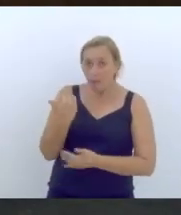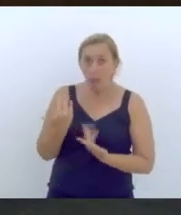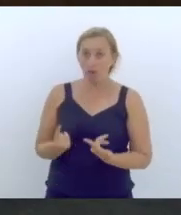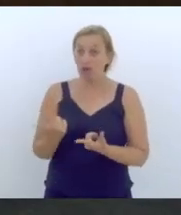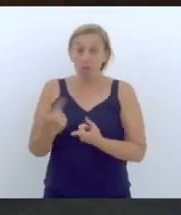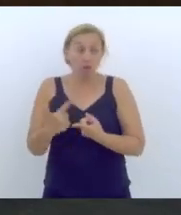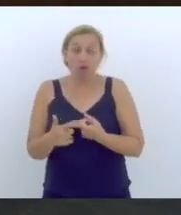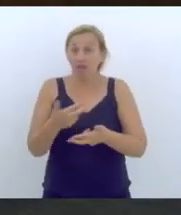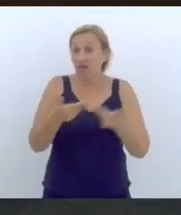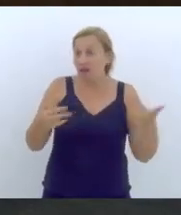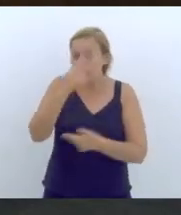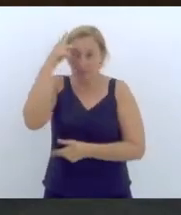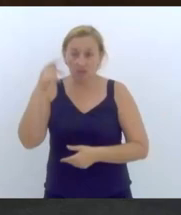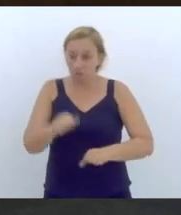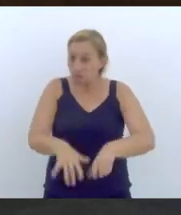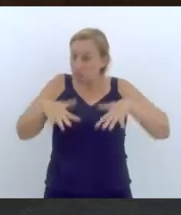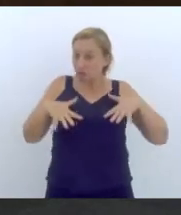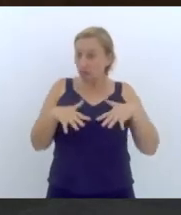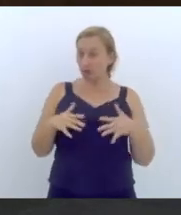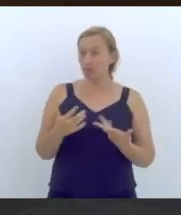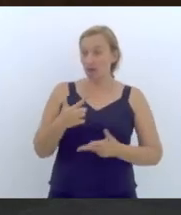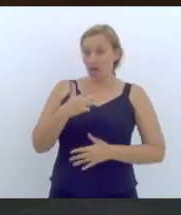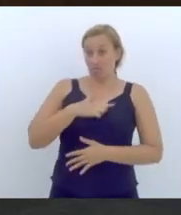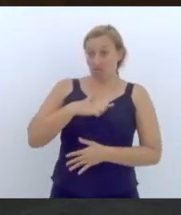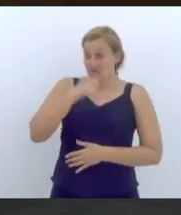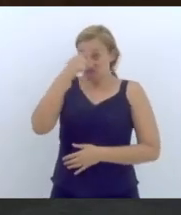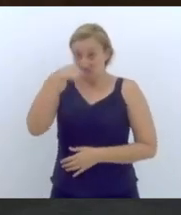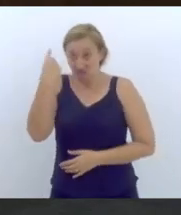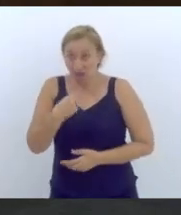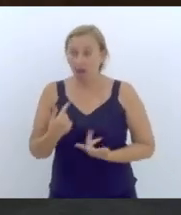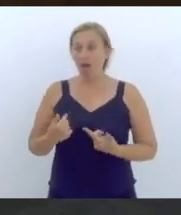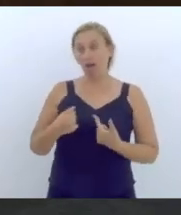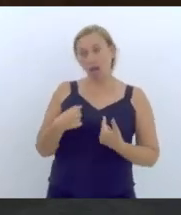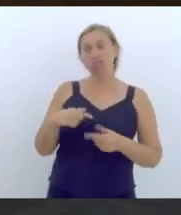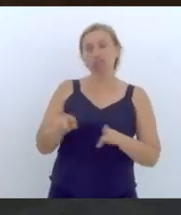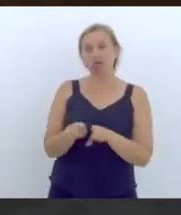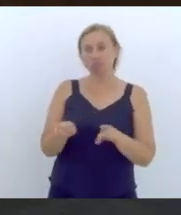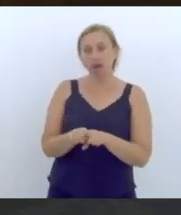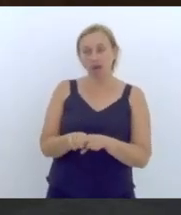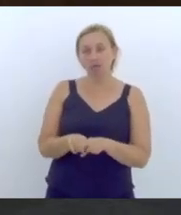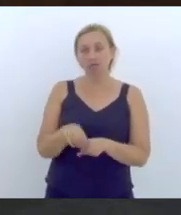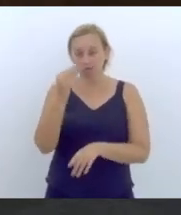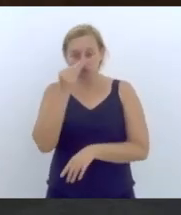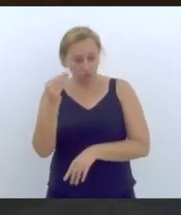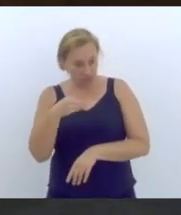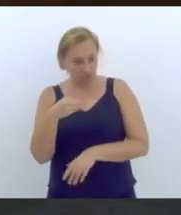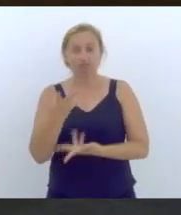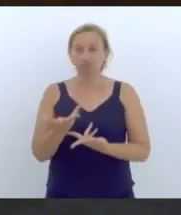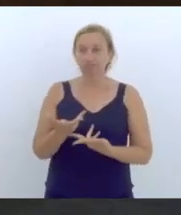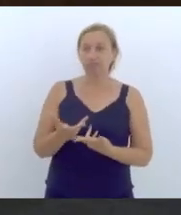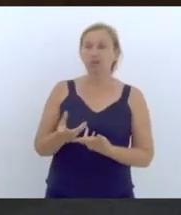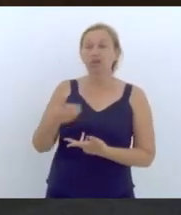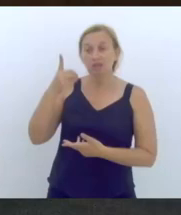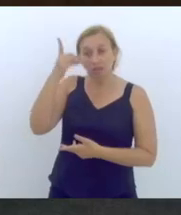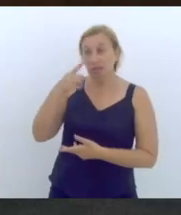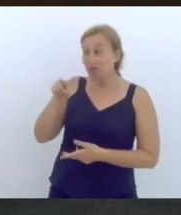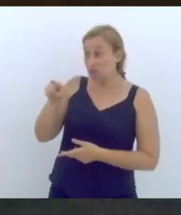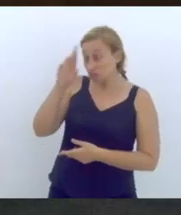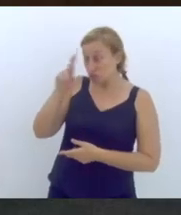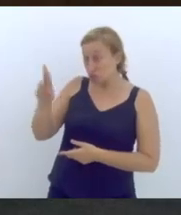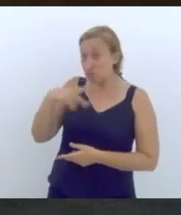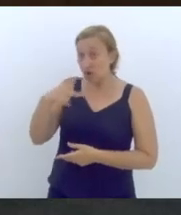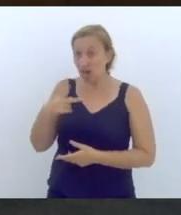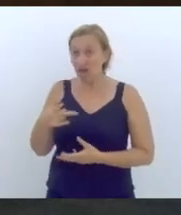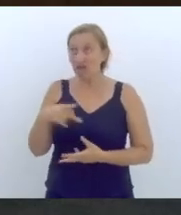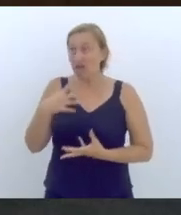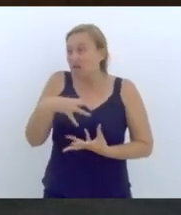aqui nesse plenário é cara feia. Muito. Agora, eu também fui caluniado pelo deputado que Vossa Excelência se refere, fazendo uma referência a